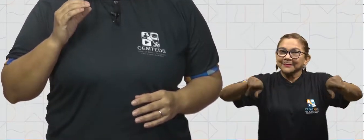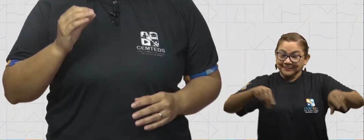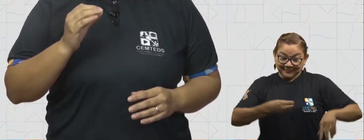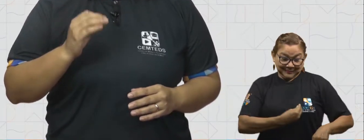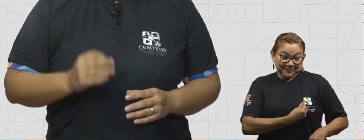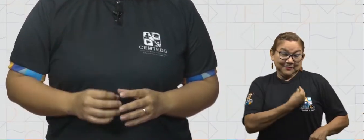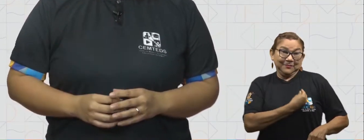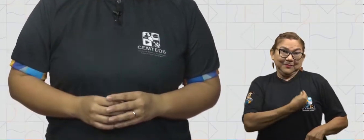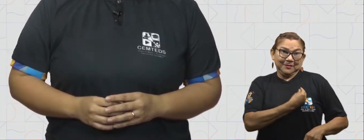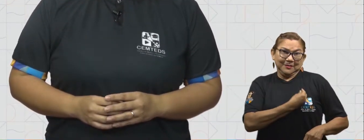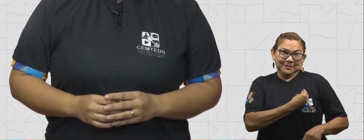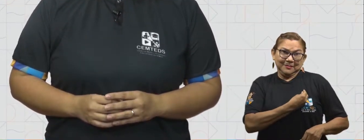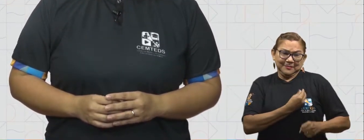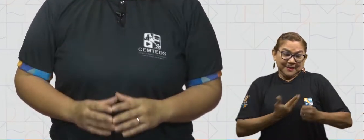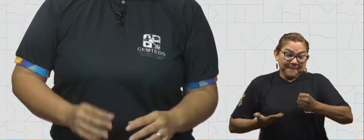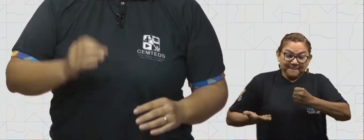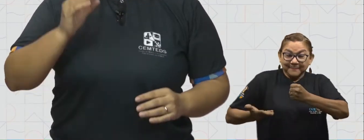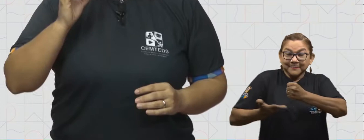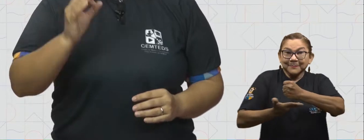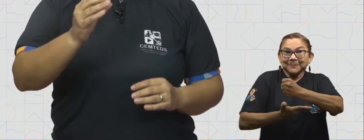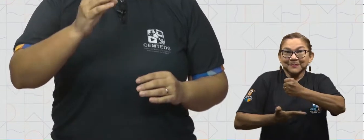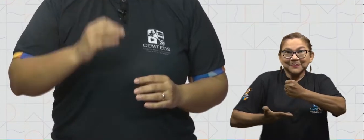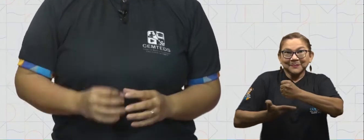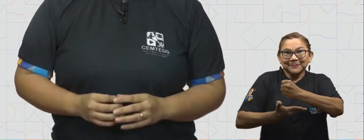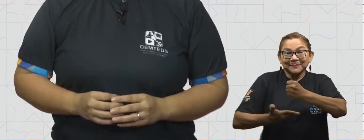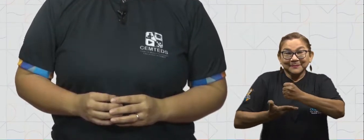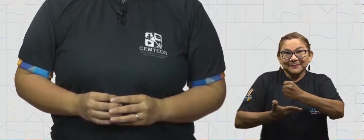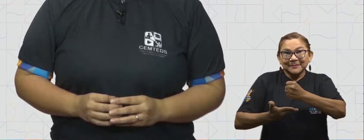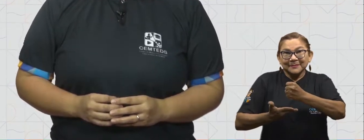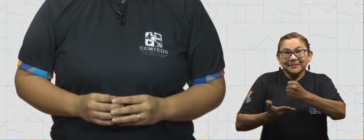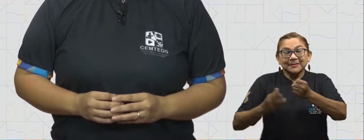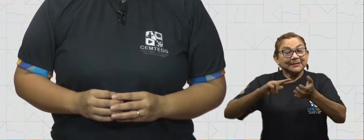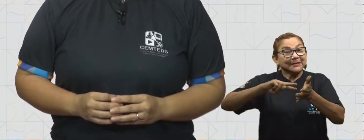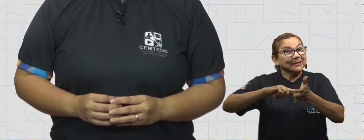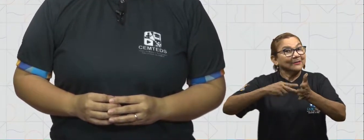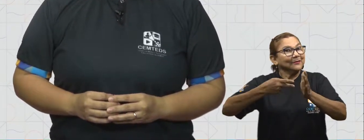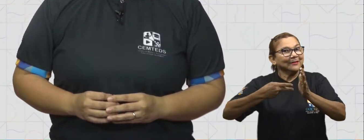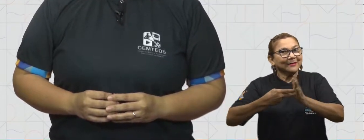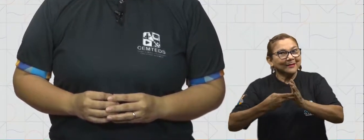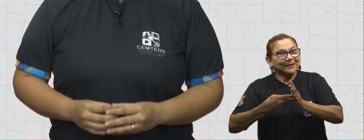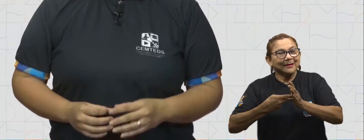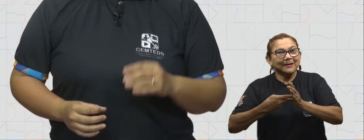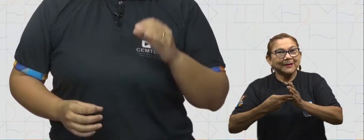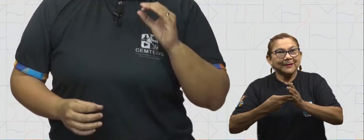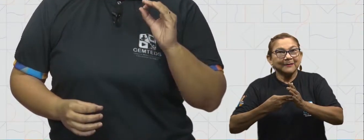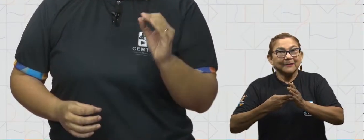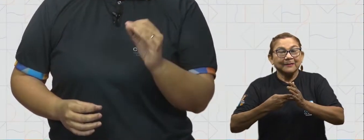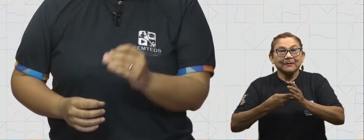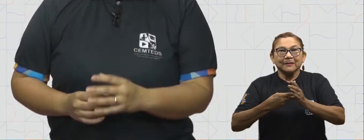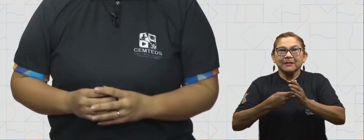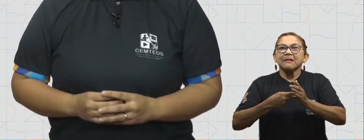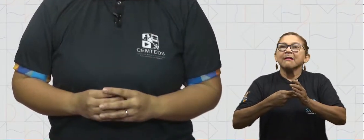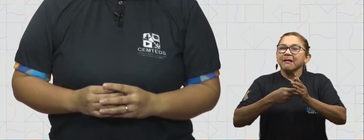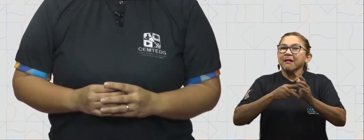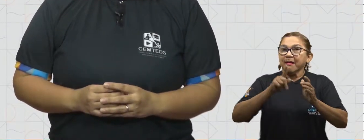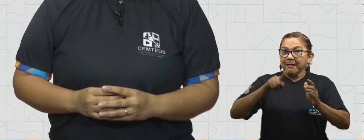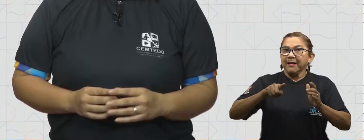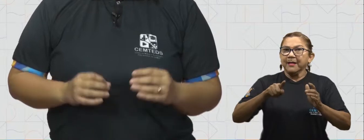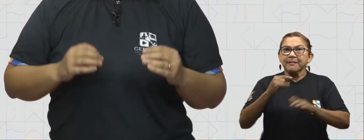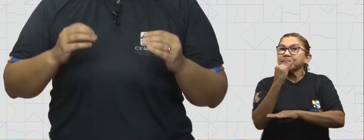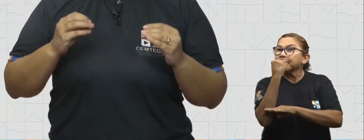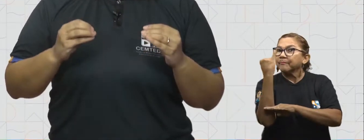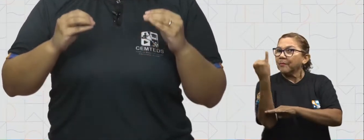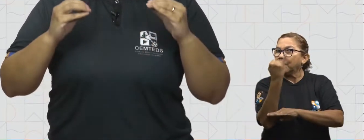unidade básica dos seres vivos. Isso significa dizer que ela é como se fosse um funcionário em uma